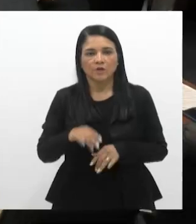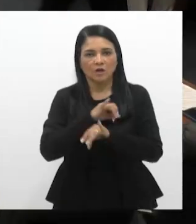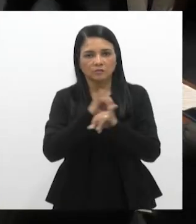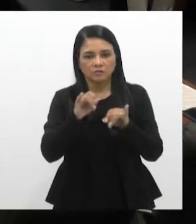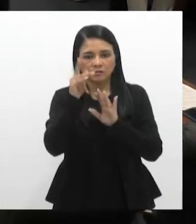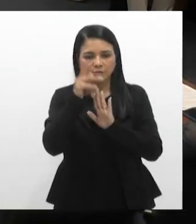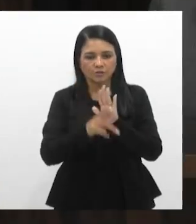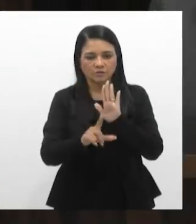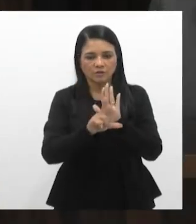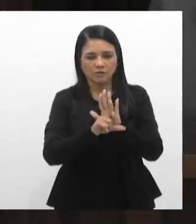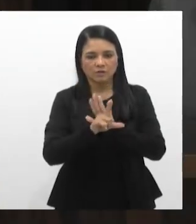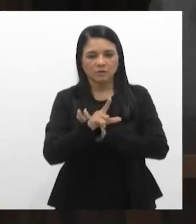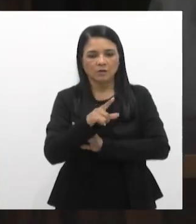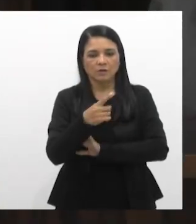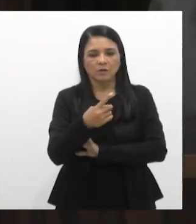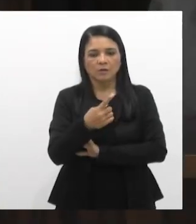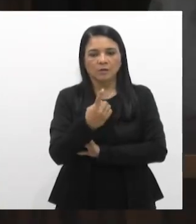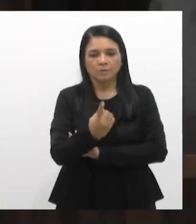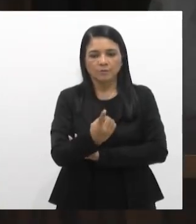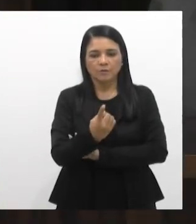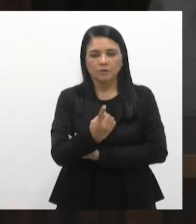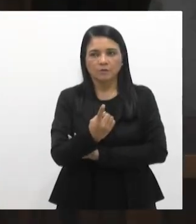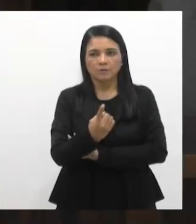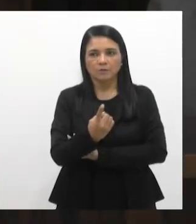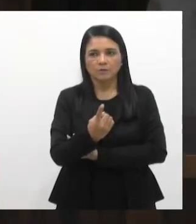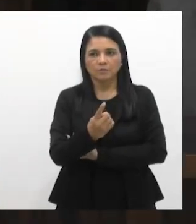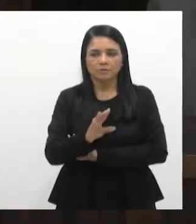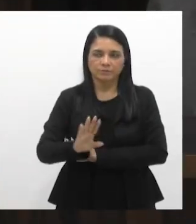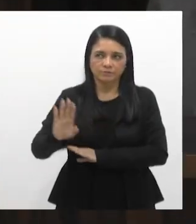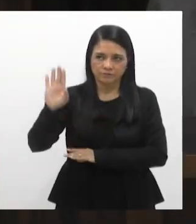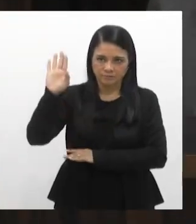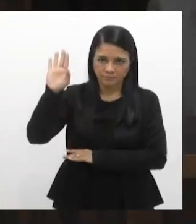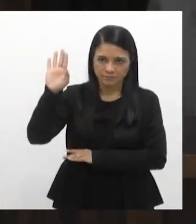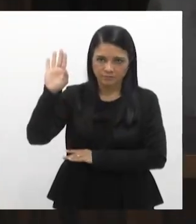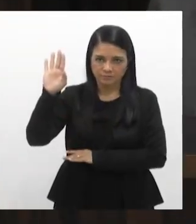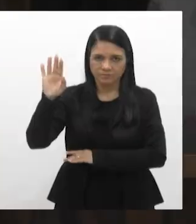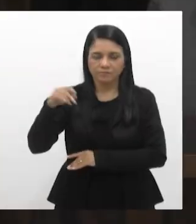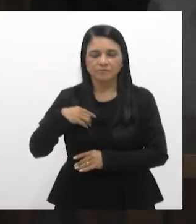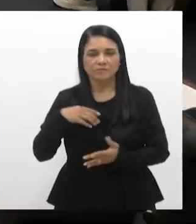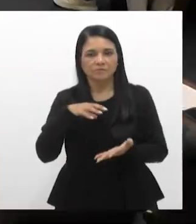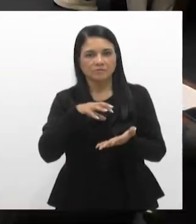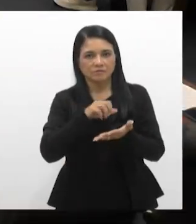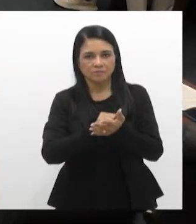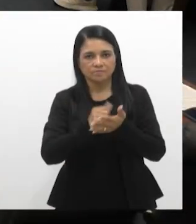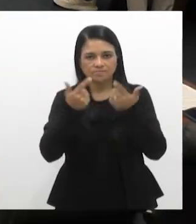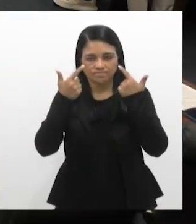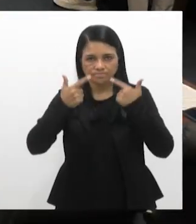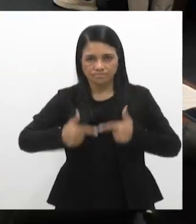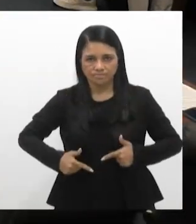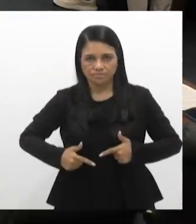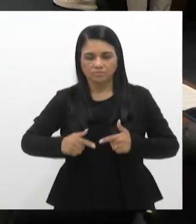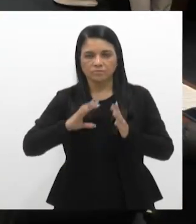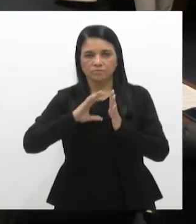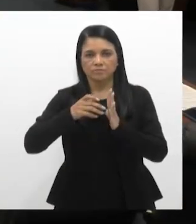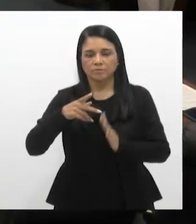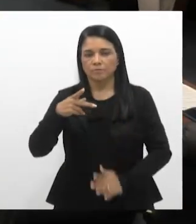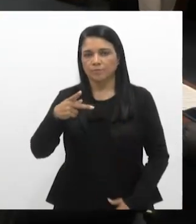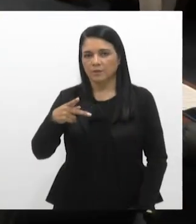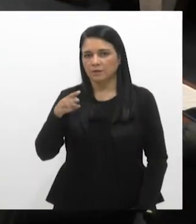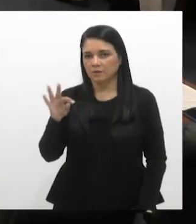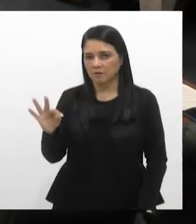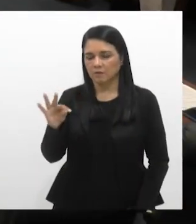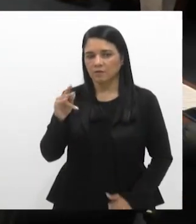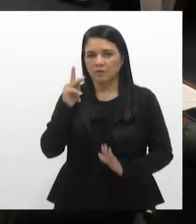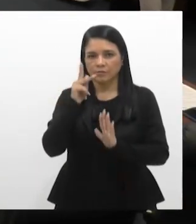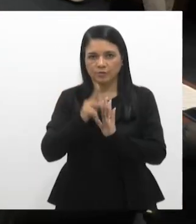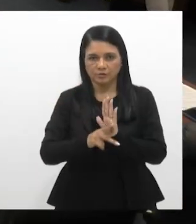Anuncio. Projeto de lei de número 1285. Presidente, rapidamente. Queria registrar a abstenção do bancada do PT ao projeto